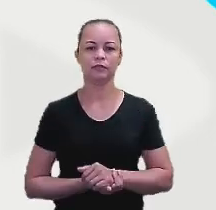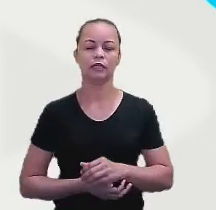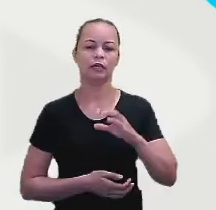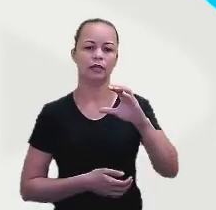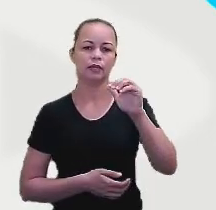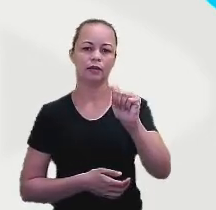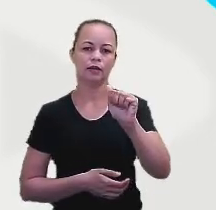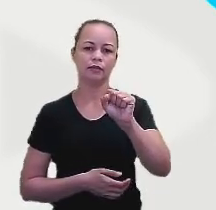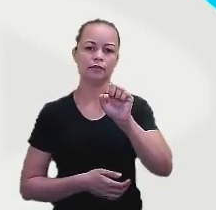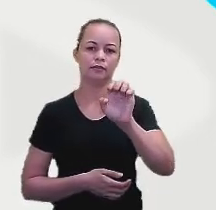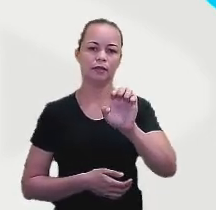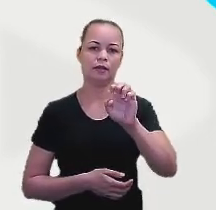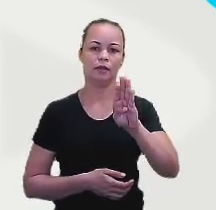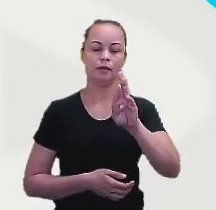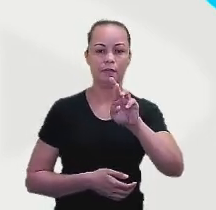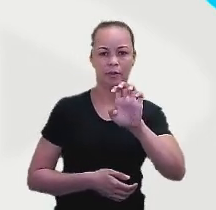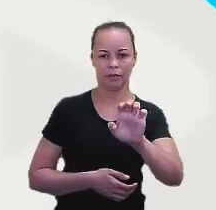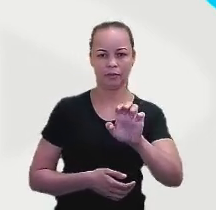casebre,